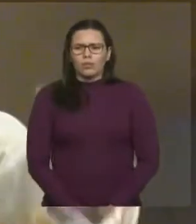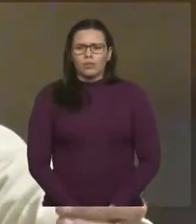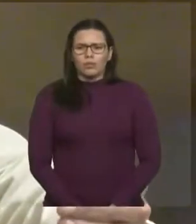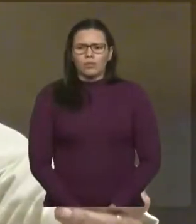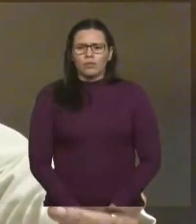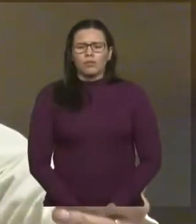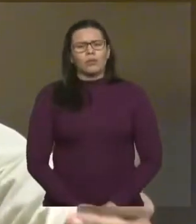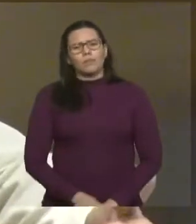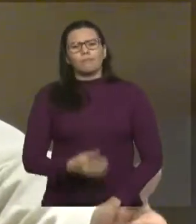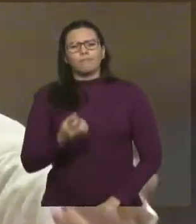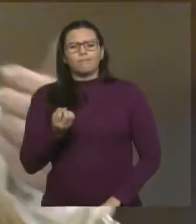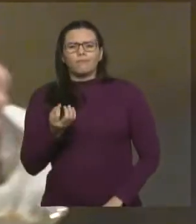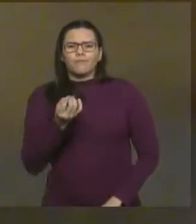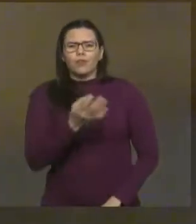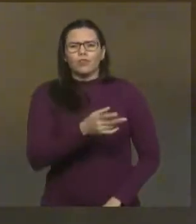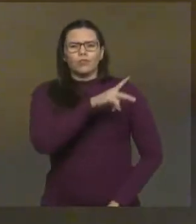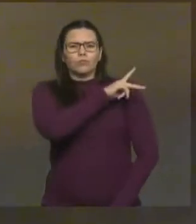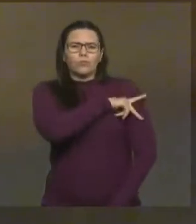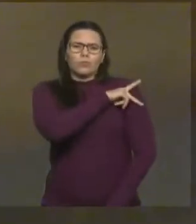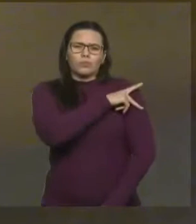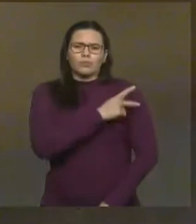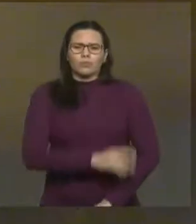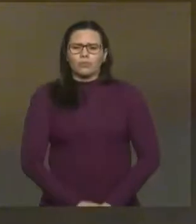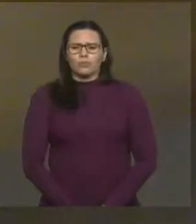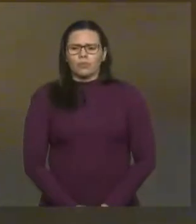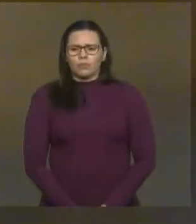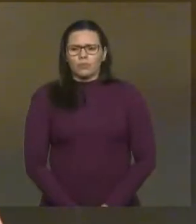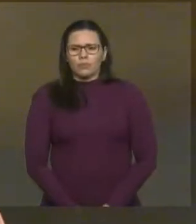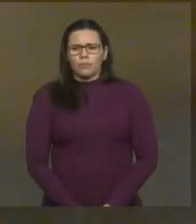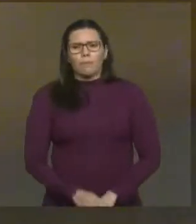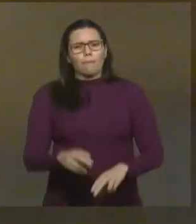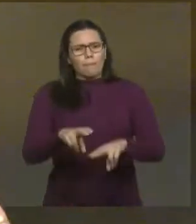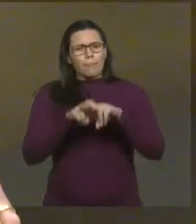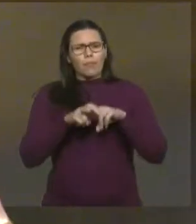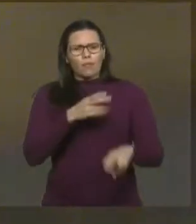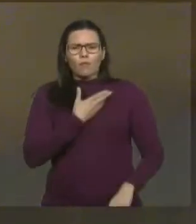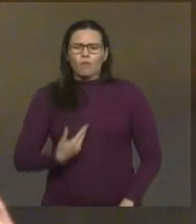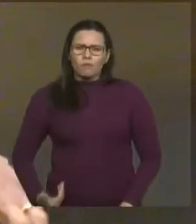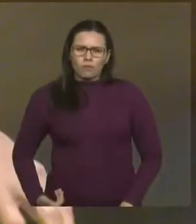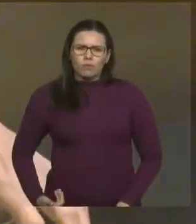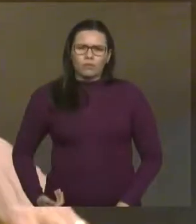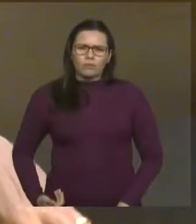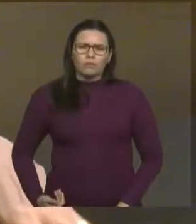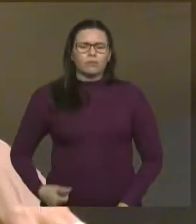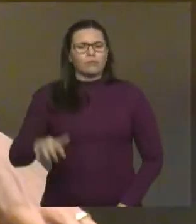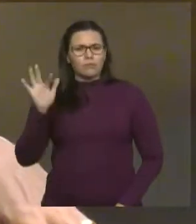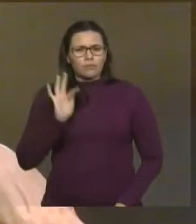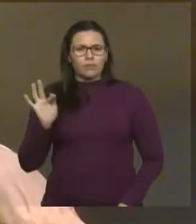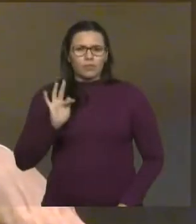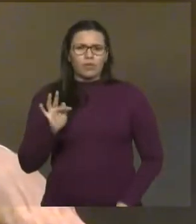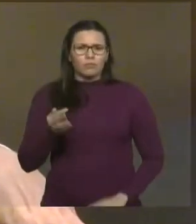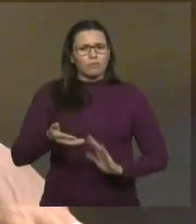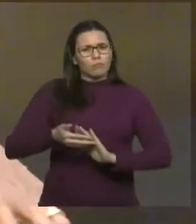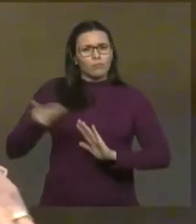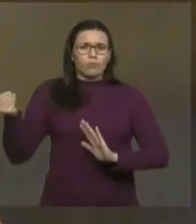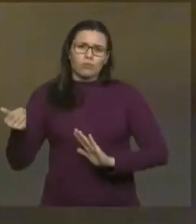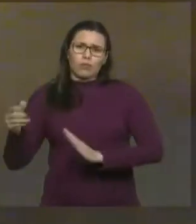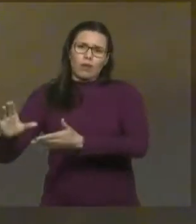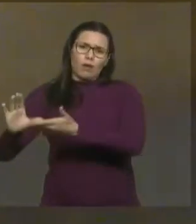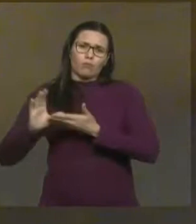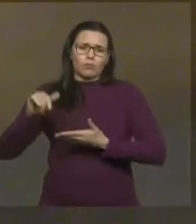o Piauí. Então, o governo federal tira recursos do Estado do Maranhão